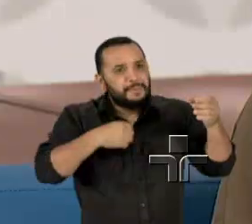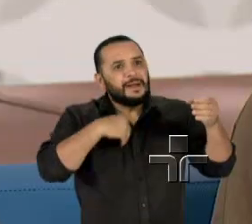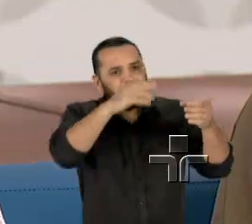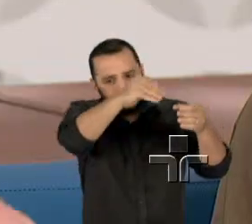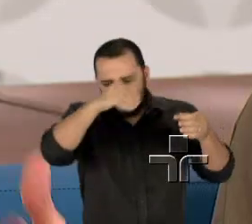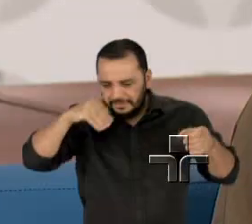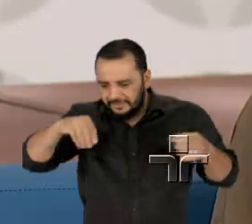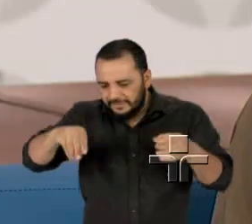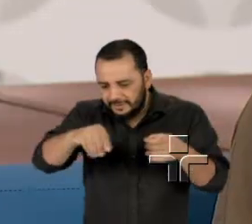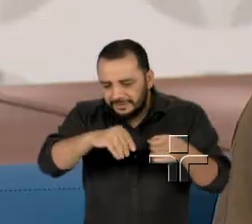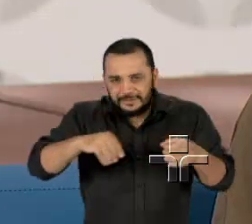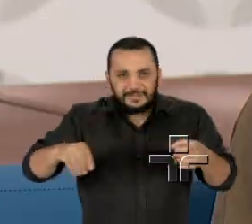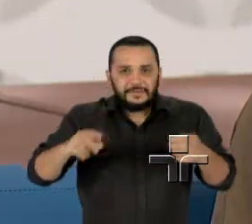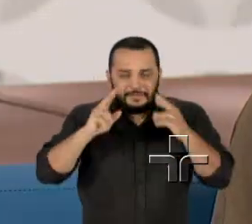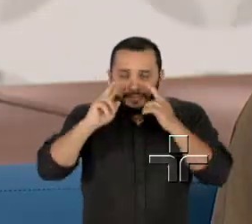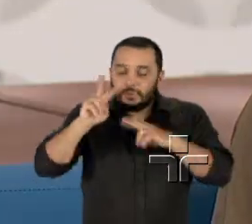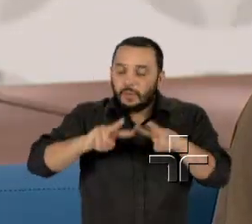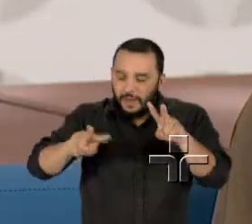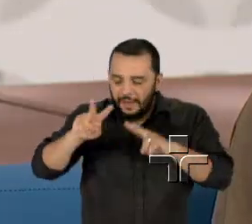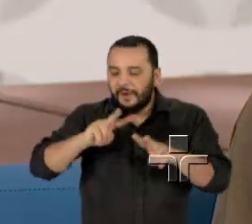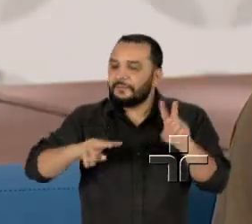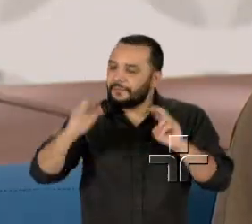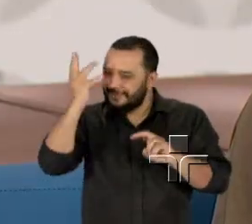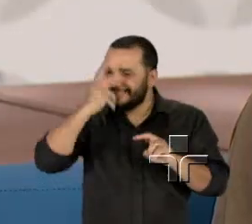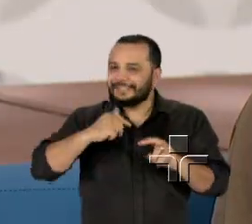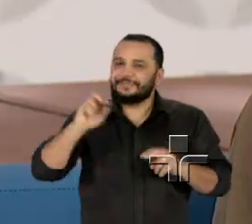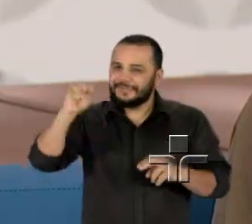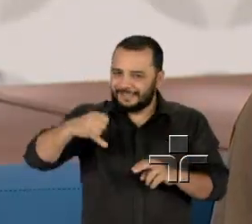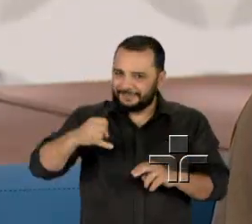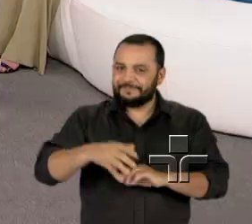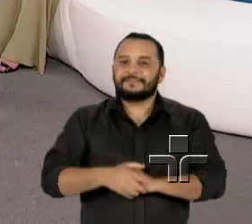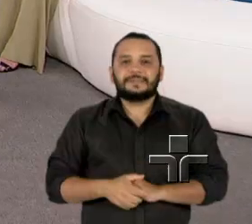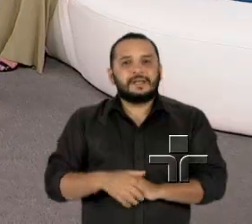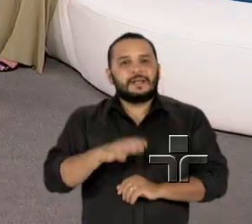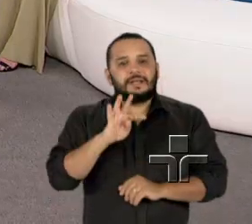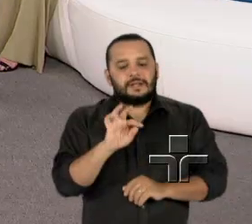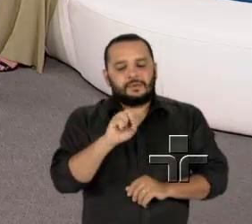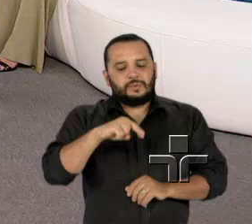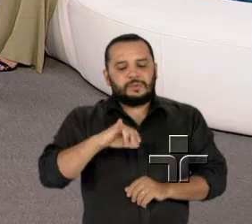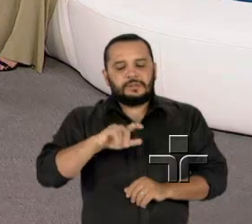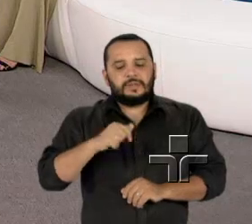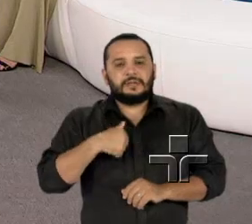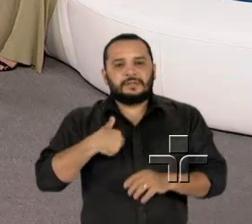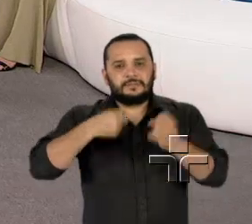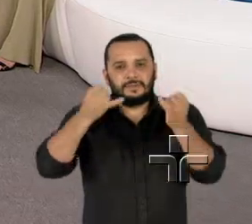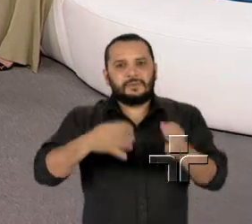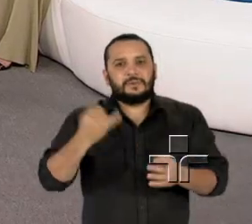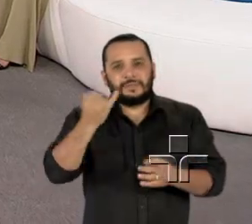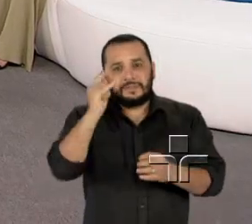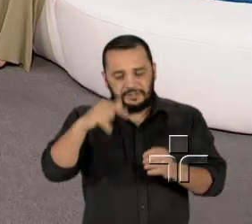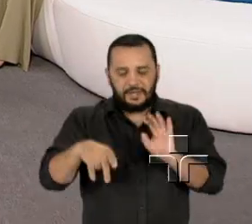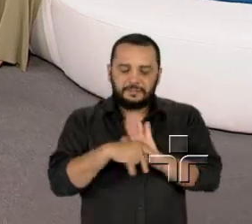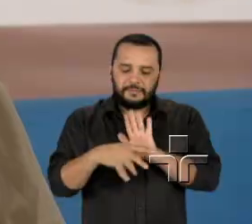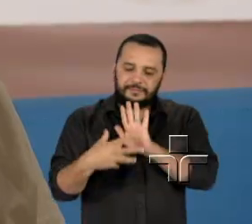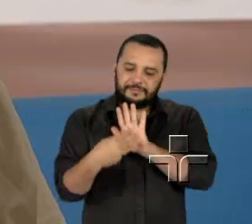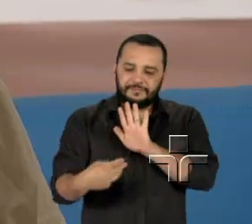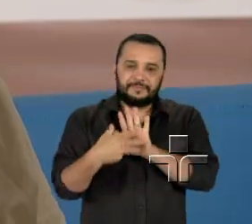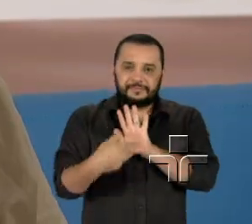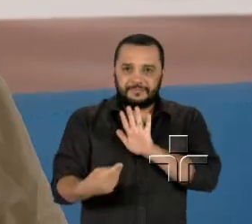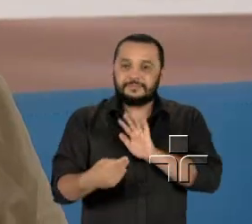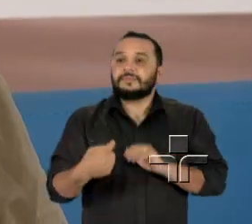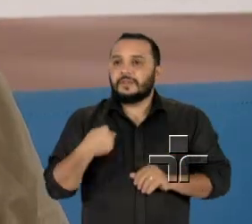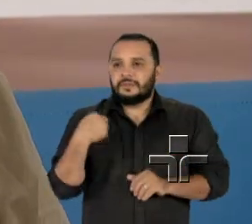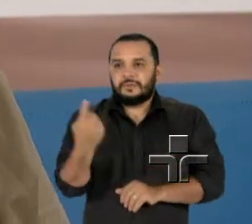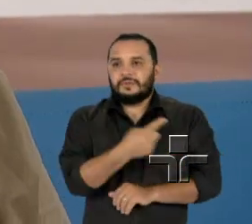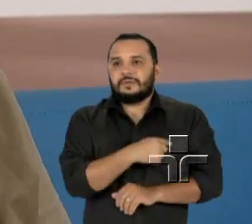tanto para enfeitar como para preparar. Né? Uhum. Mas a Tônia falou uma coisa importante, que é o exemplo. Sim. Então, a gente está